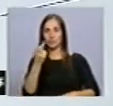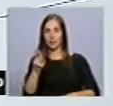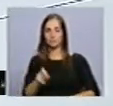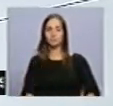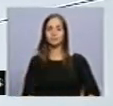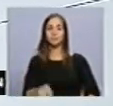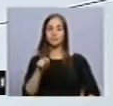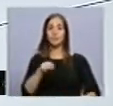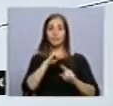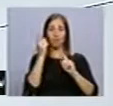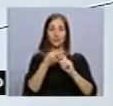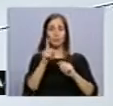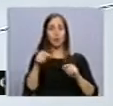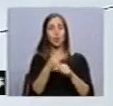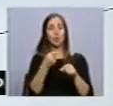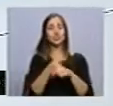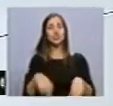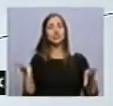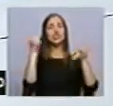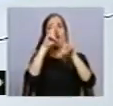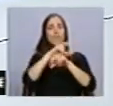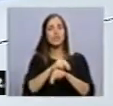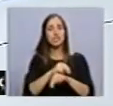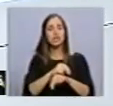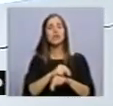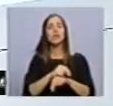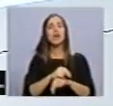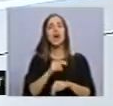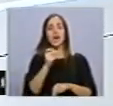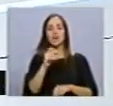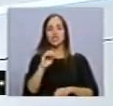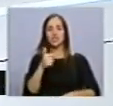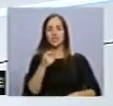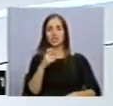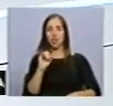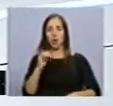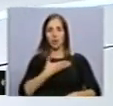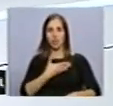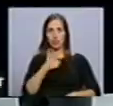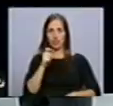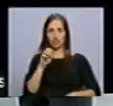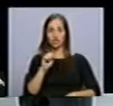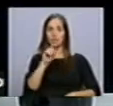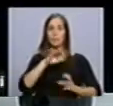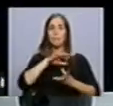de asteroides e sobre gelo em Mercúrio. Quem diria? Mercúrio, o planeta mais próximo do